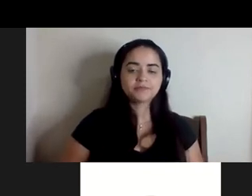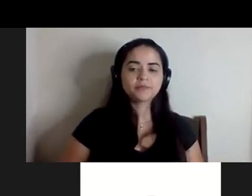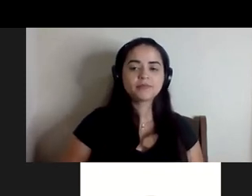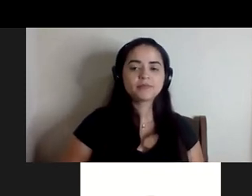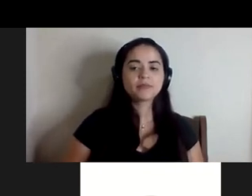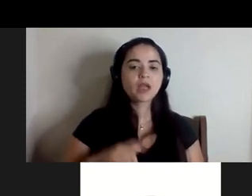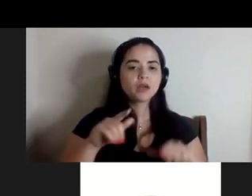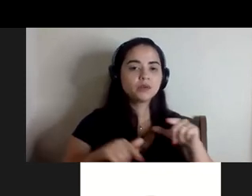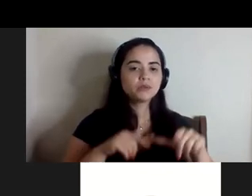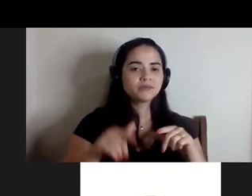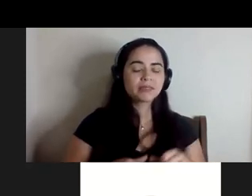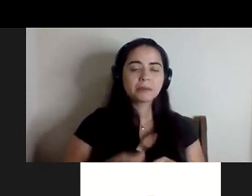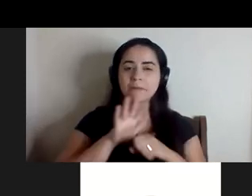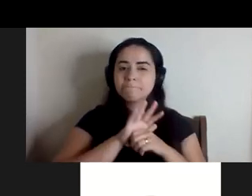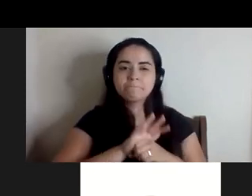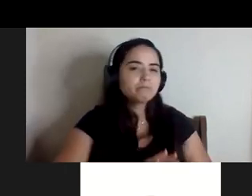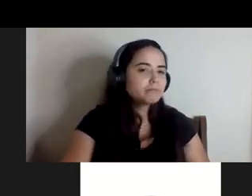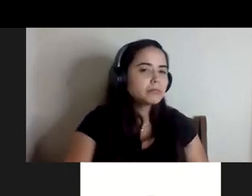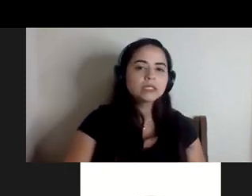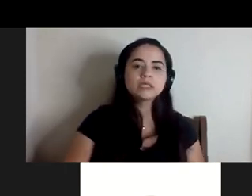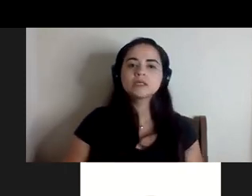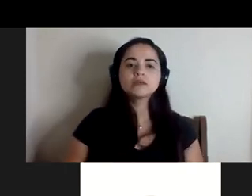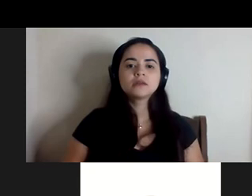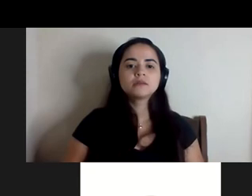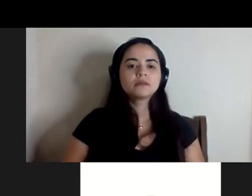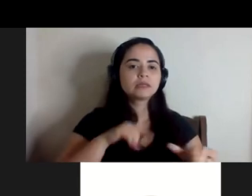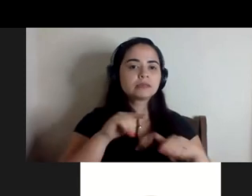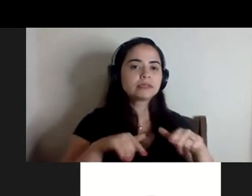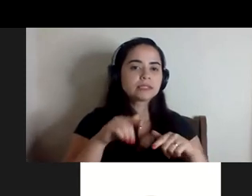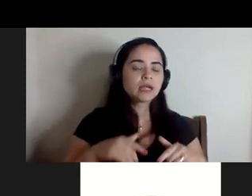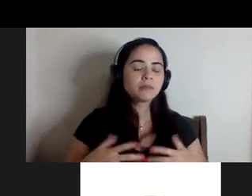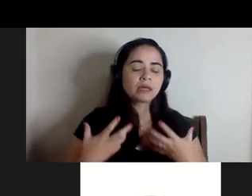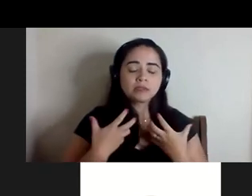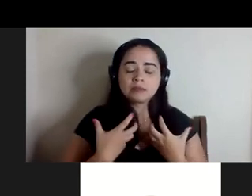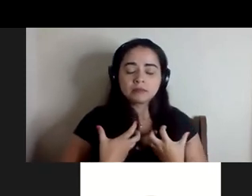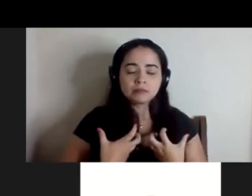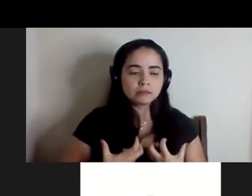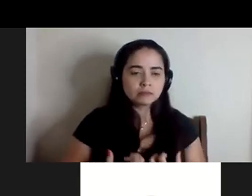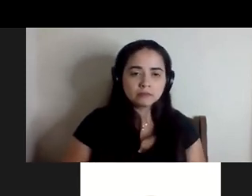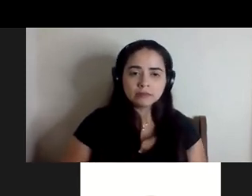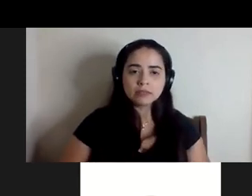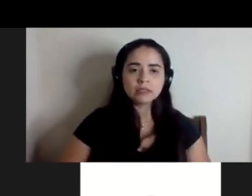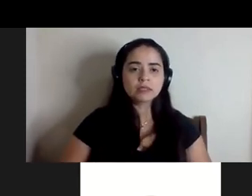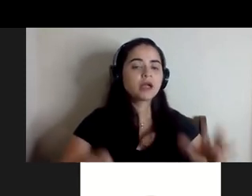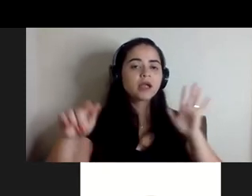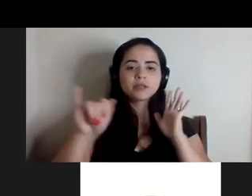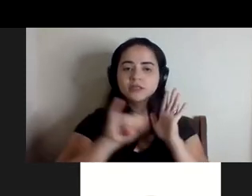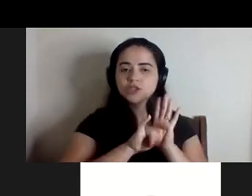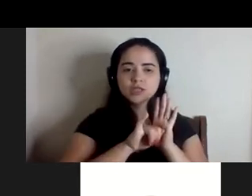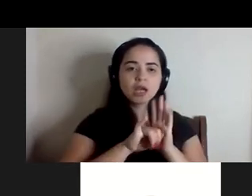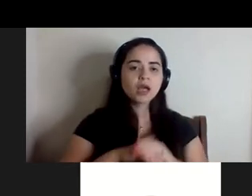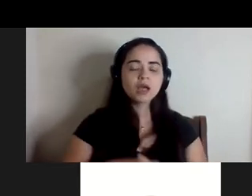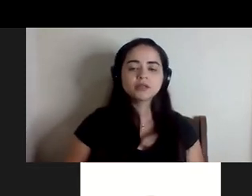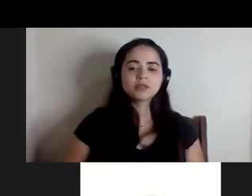O trabalho que oprime, o trabalho que esvazia o sujeito da sua identidade, o trabalho que